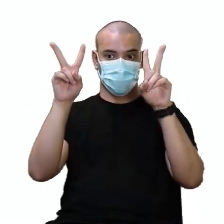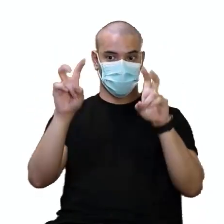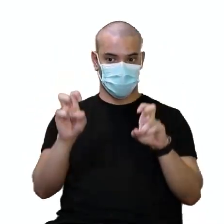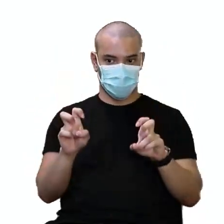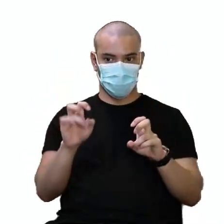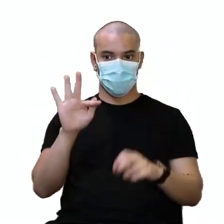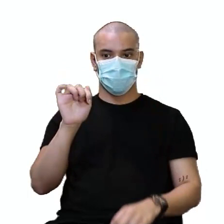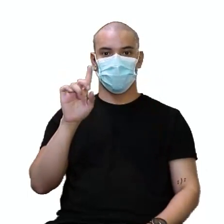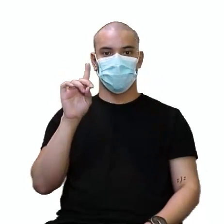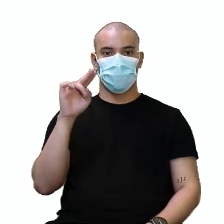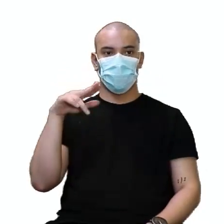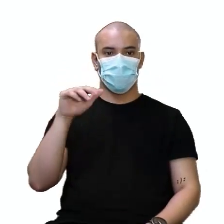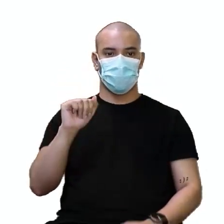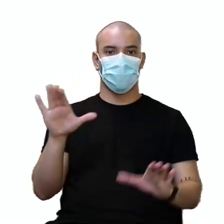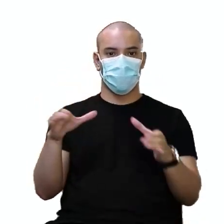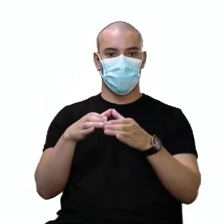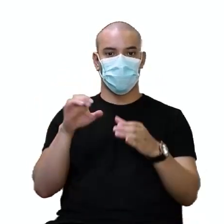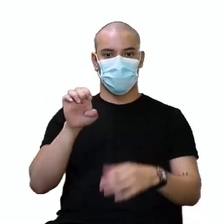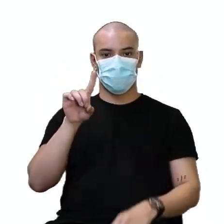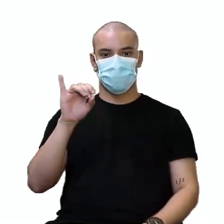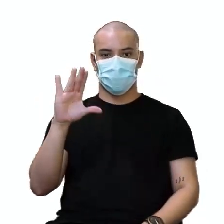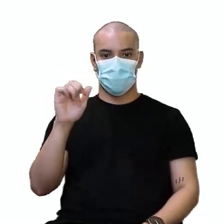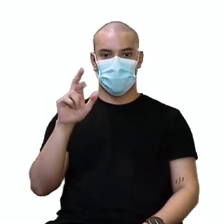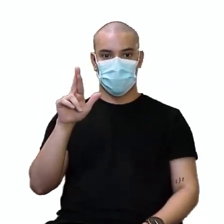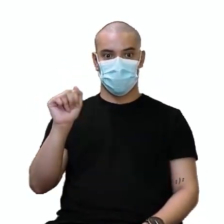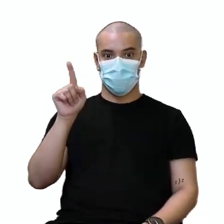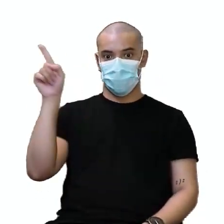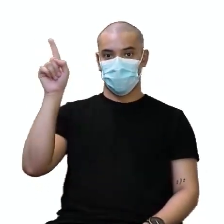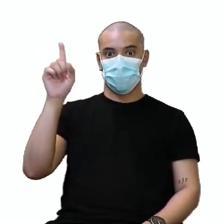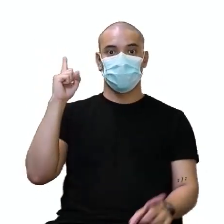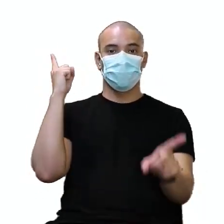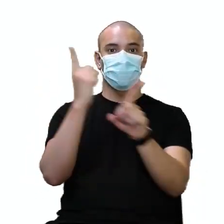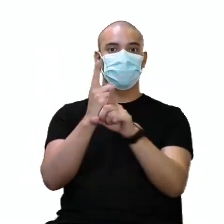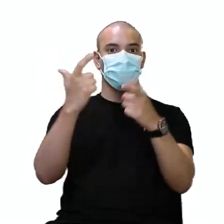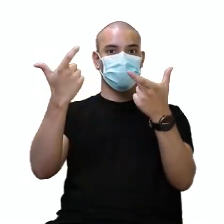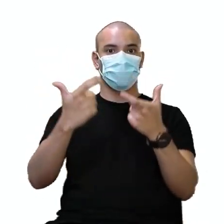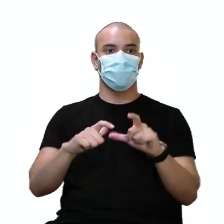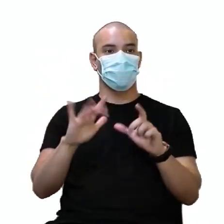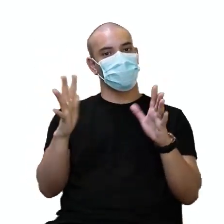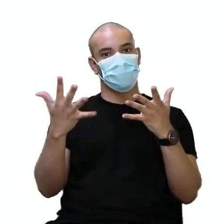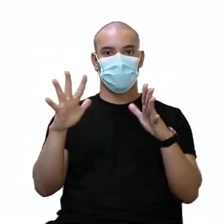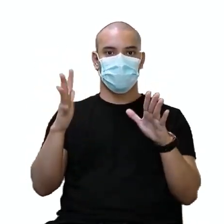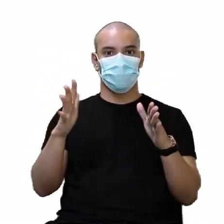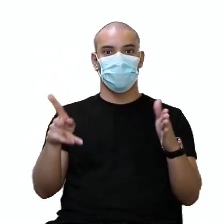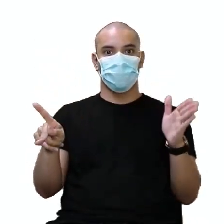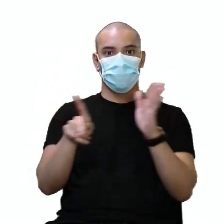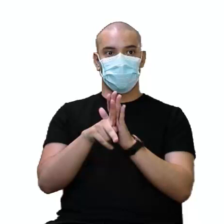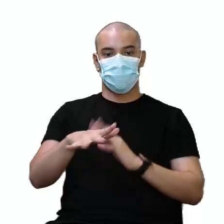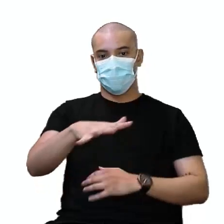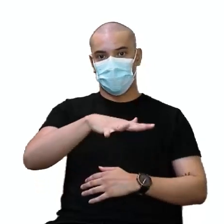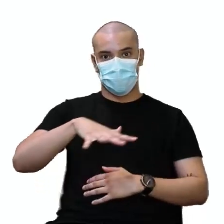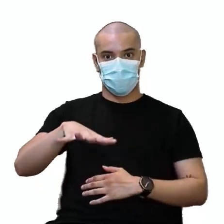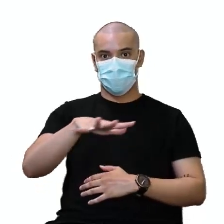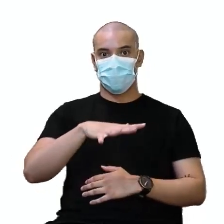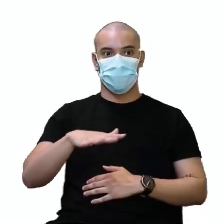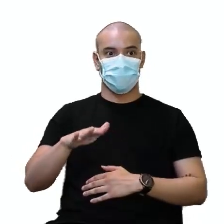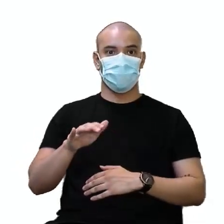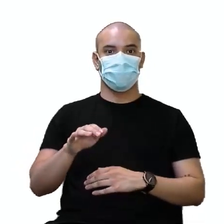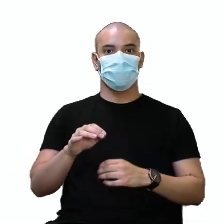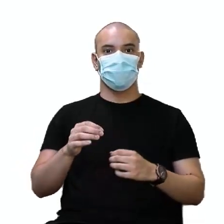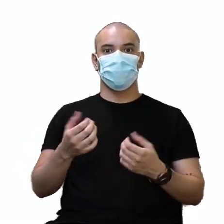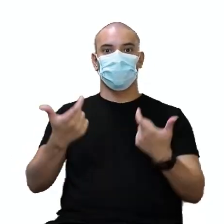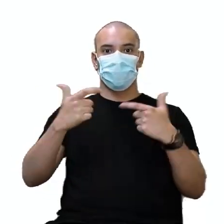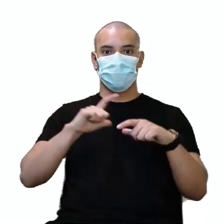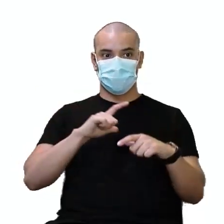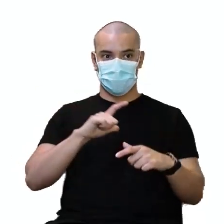a fauna de Ediacara, que foi encontrada ali, né, inicialmente na região da Áustria, né,